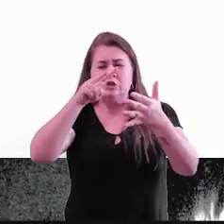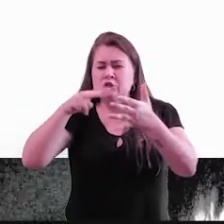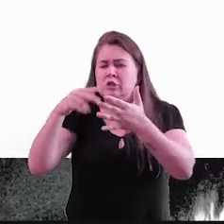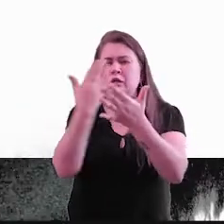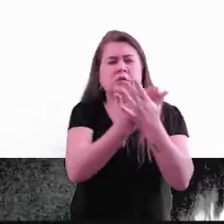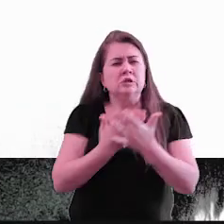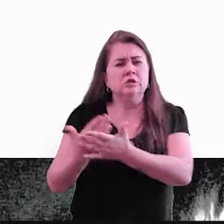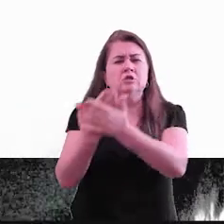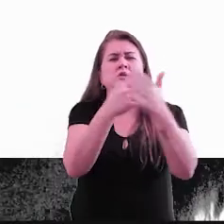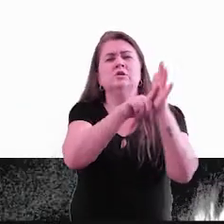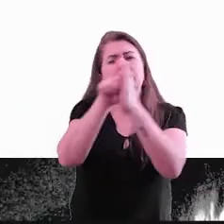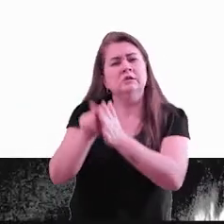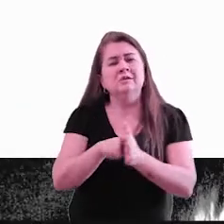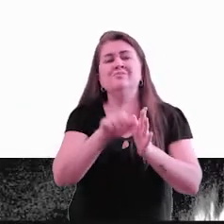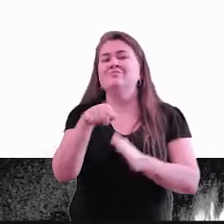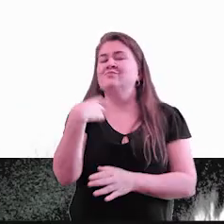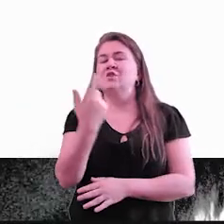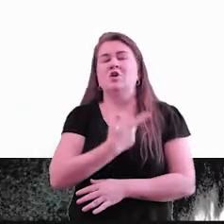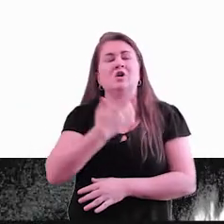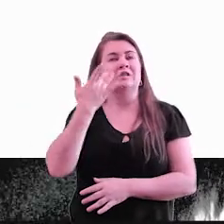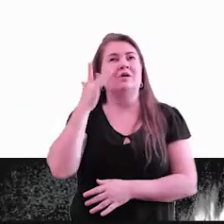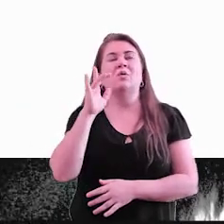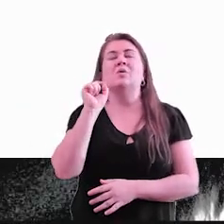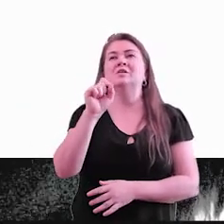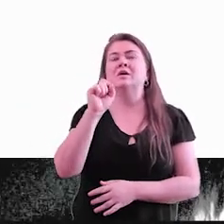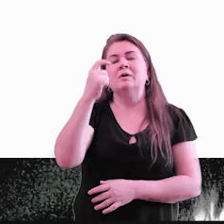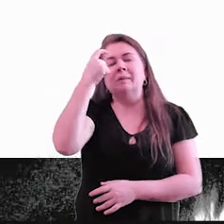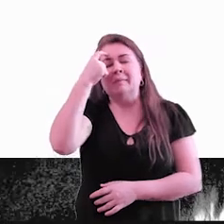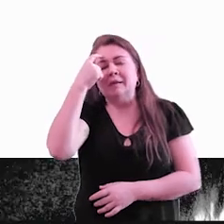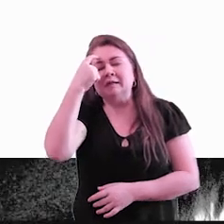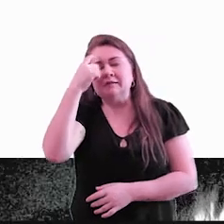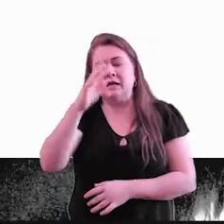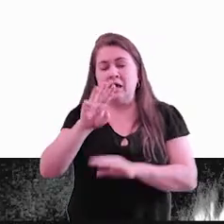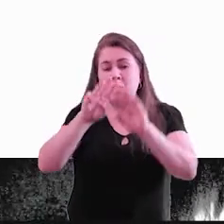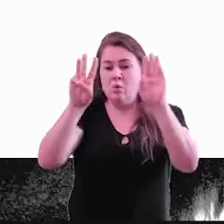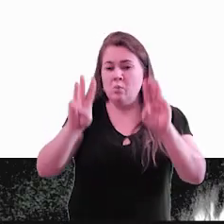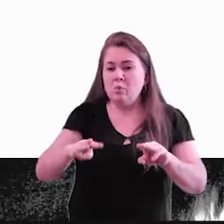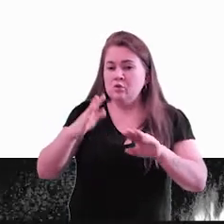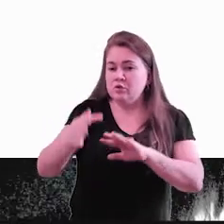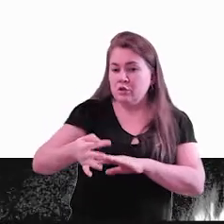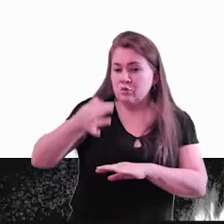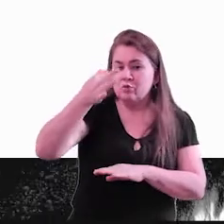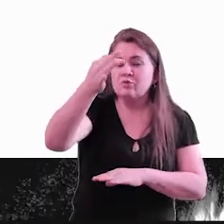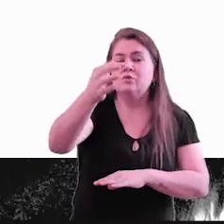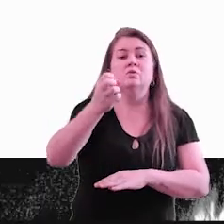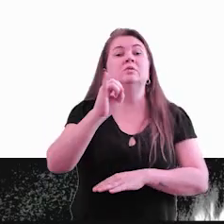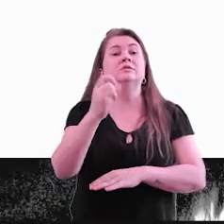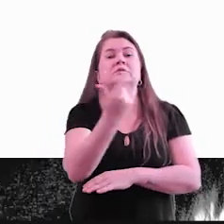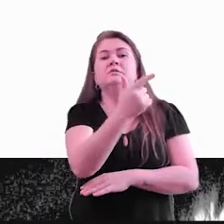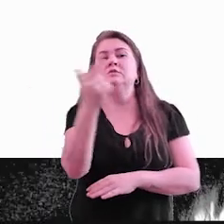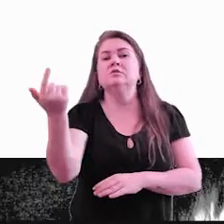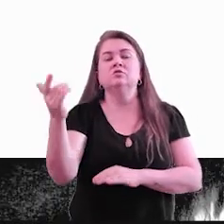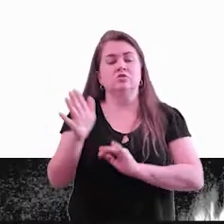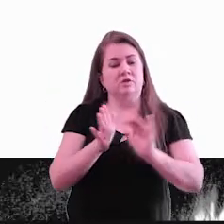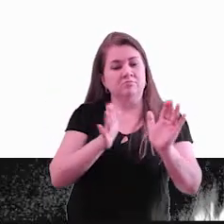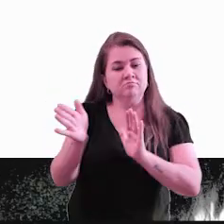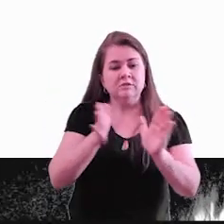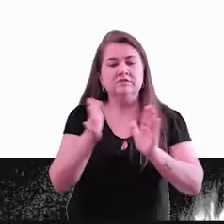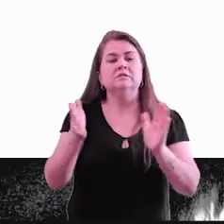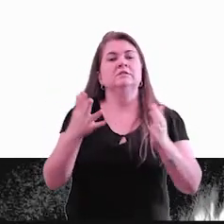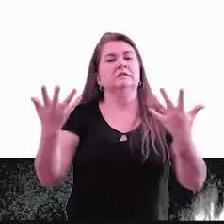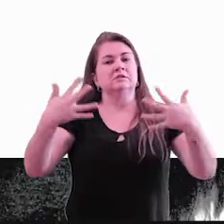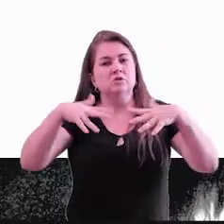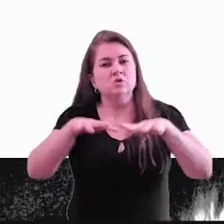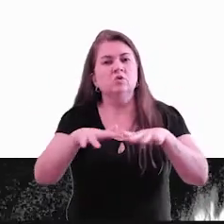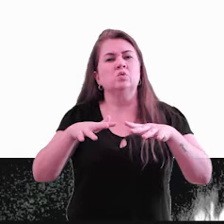que tenha acesso, que seja inclusivo, dinâmico, flexível, móvel, aberto à diversidade e ao